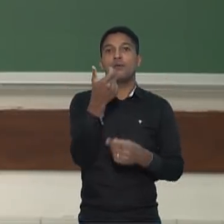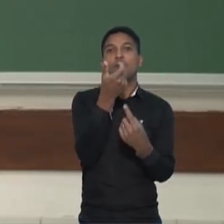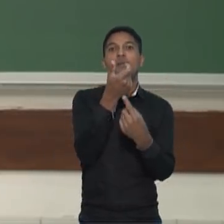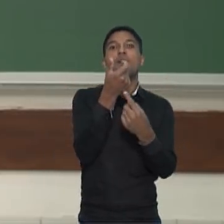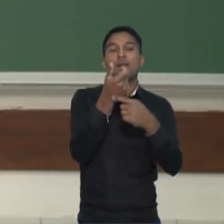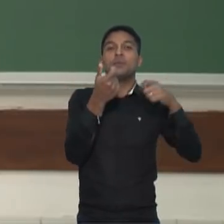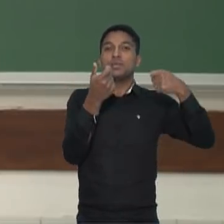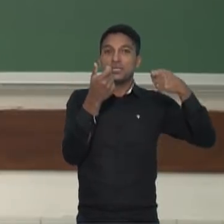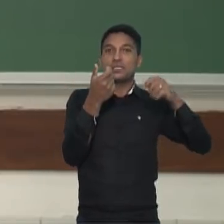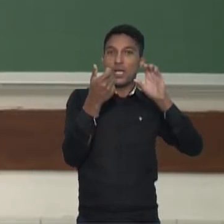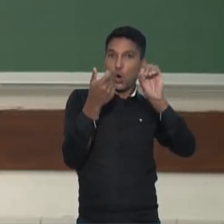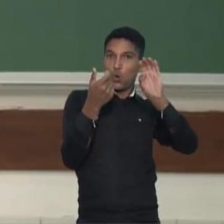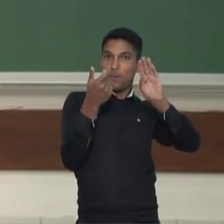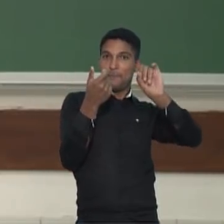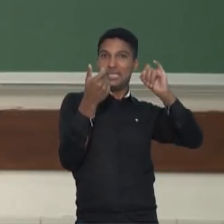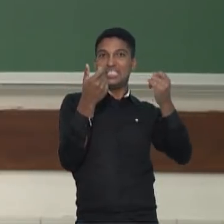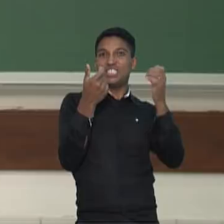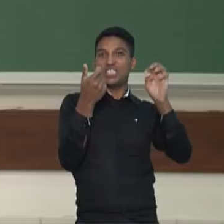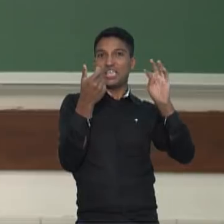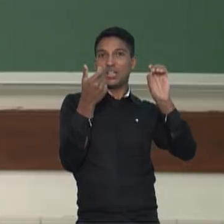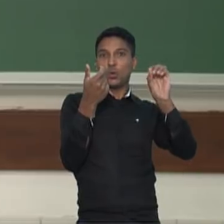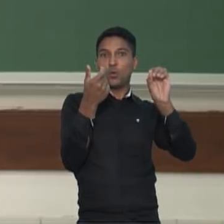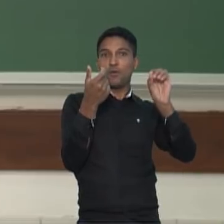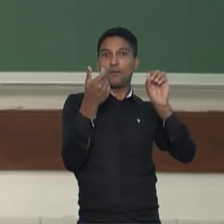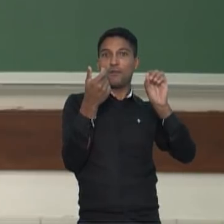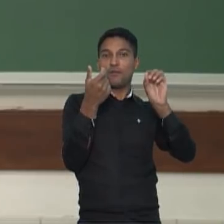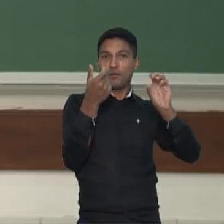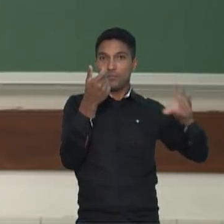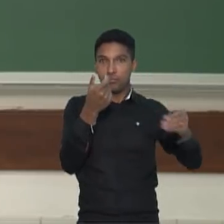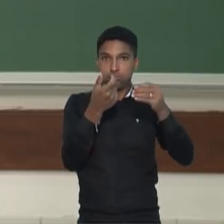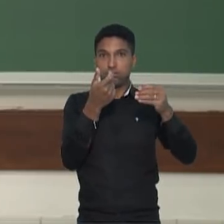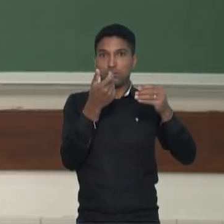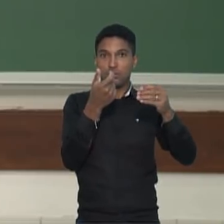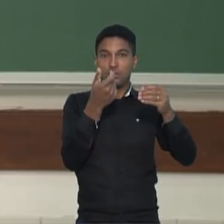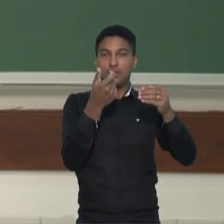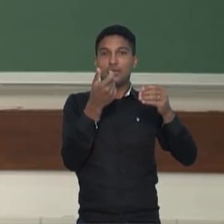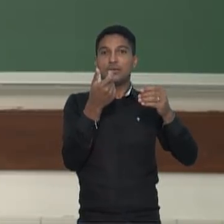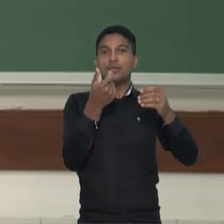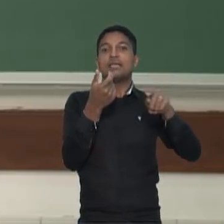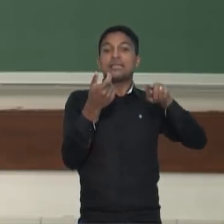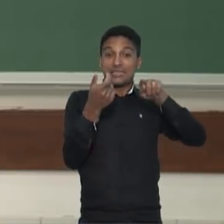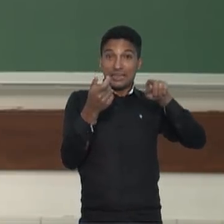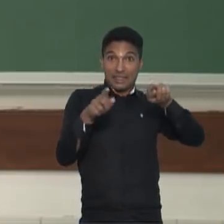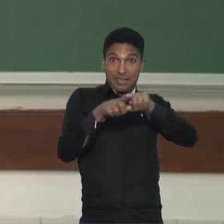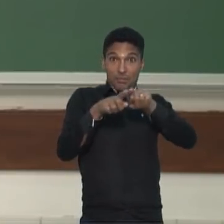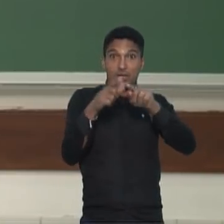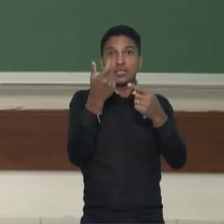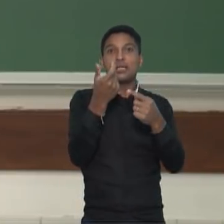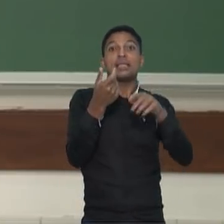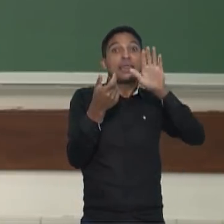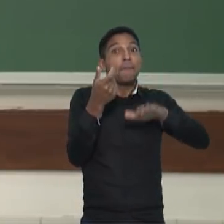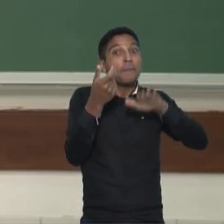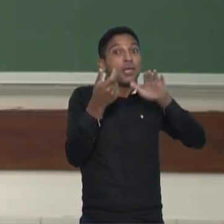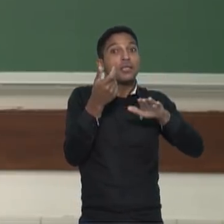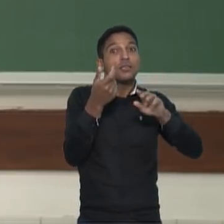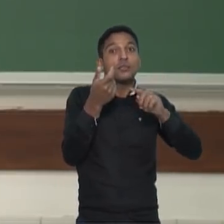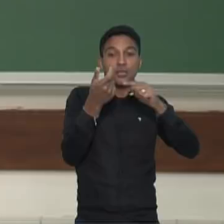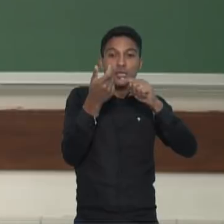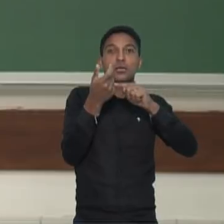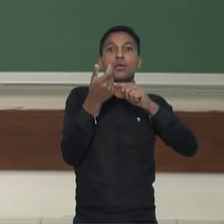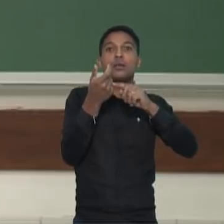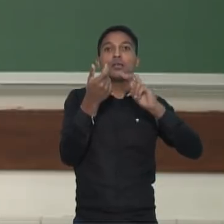de objetos e também o significado, dependendo da regência, se modificará. Chegamos ao fim da nossa